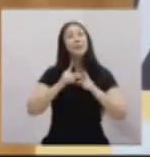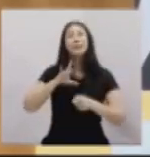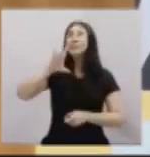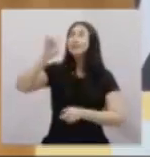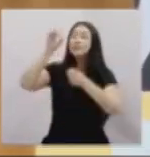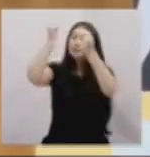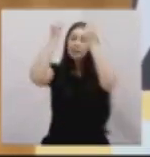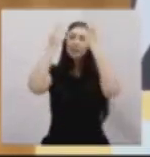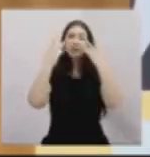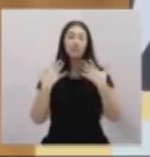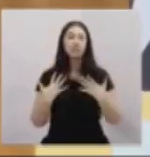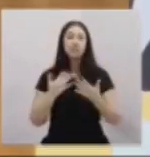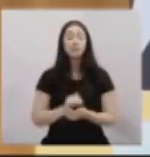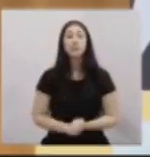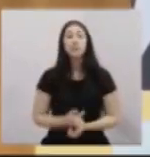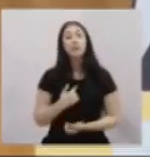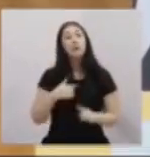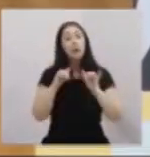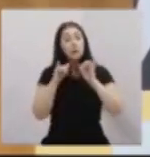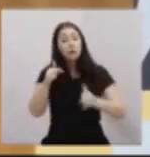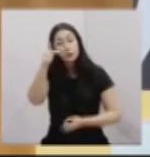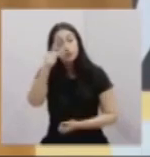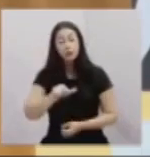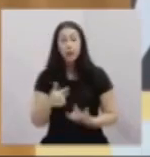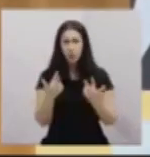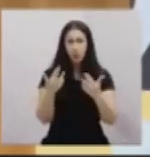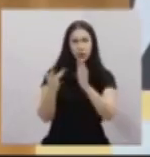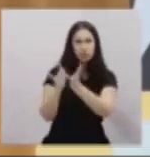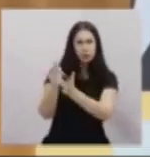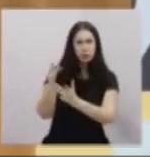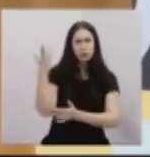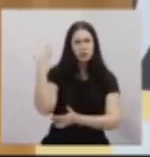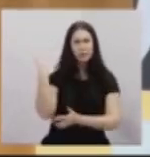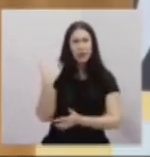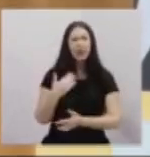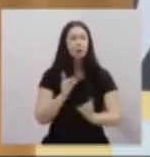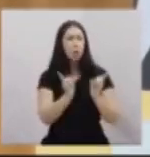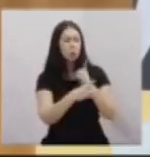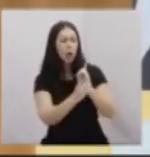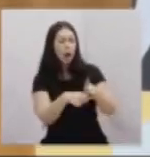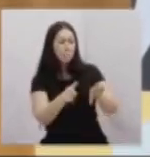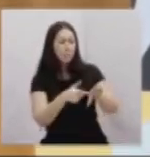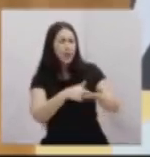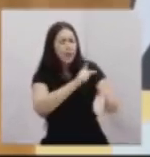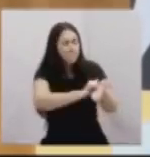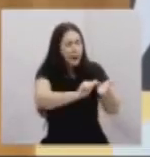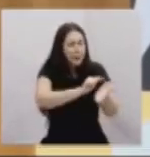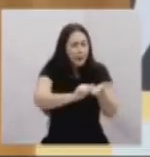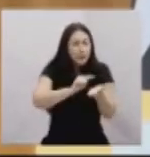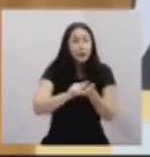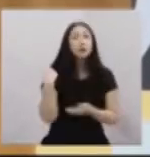Deus. E reforço aqui, assim como Jesus lavou os pés dos discípulos, nós, como líderes